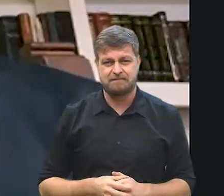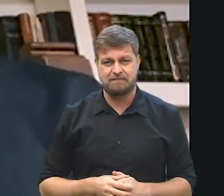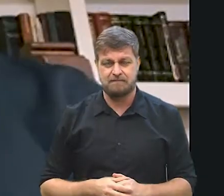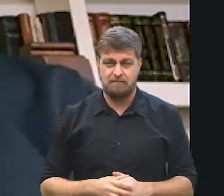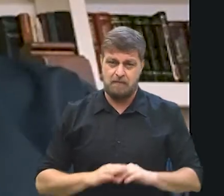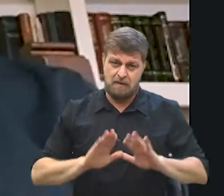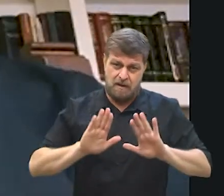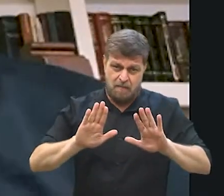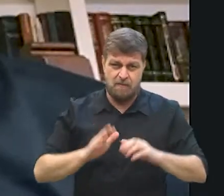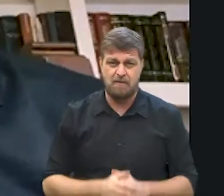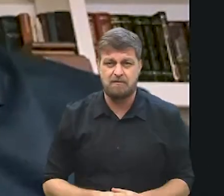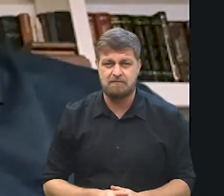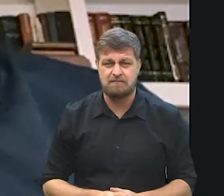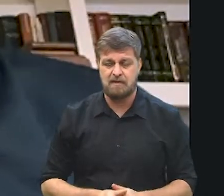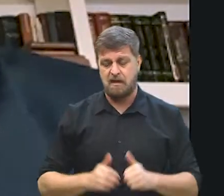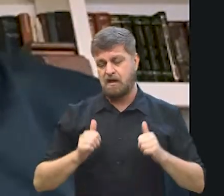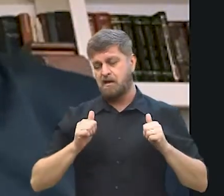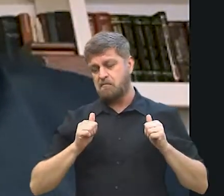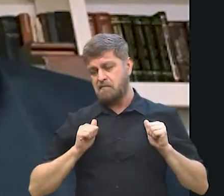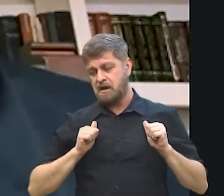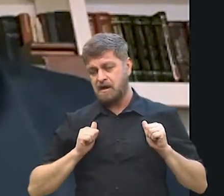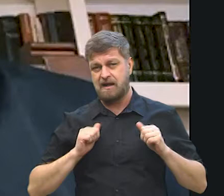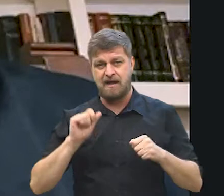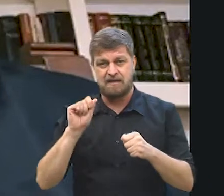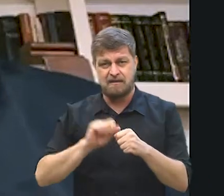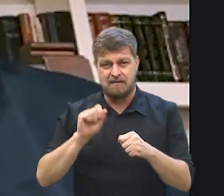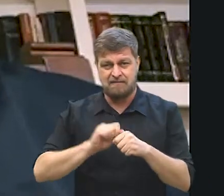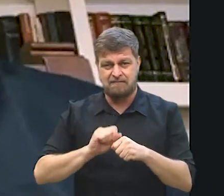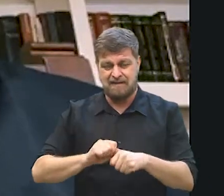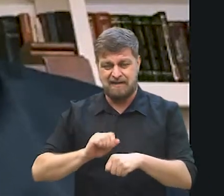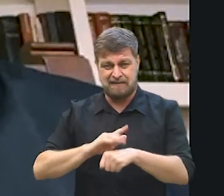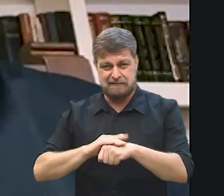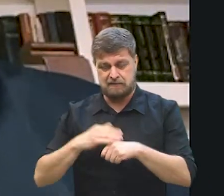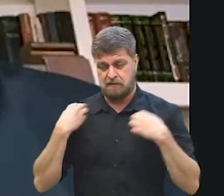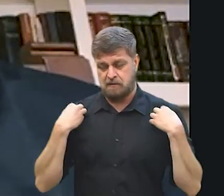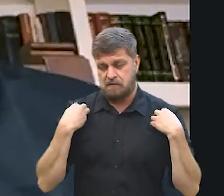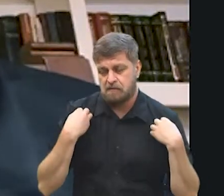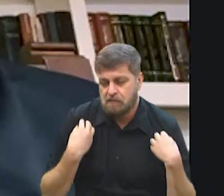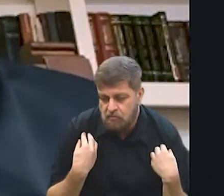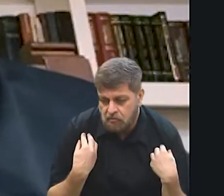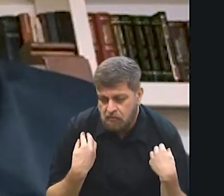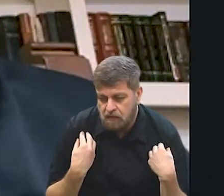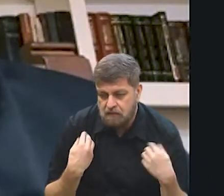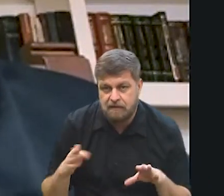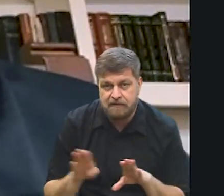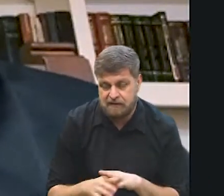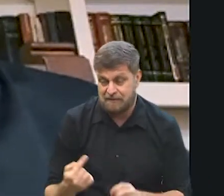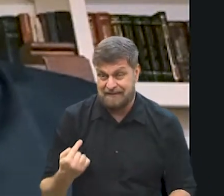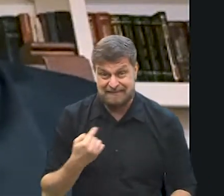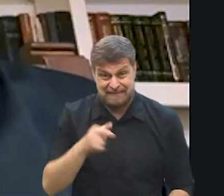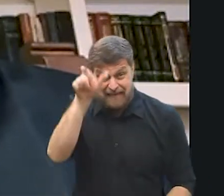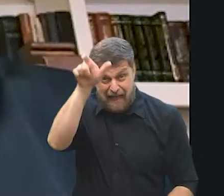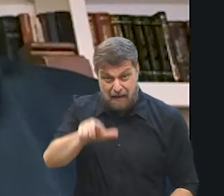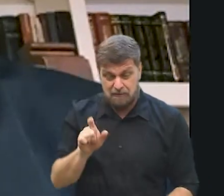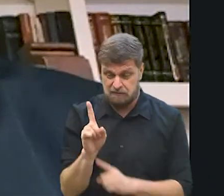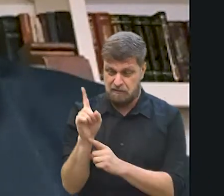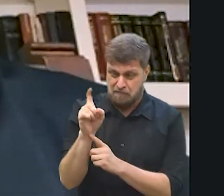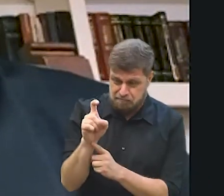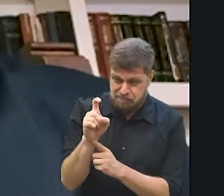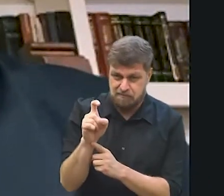Bom, primeiro a inatividade leva a problemas de postura e a postura leva a problemas de